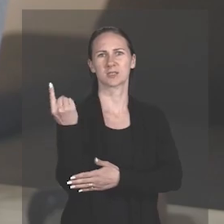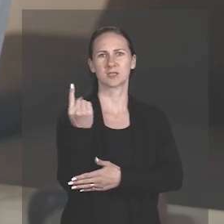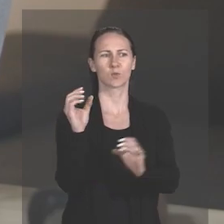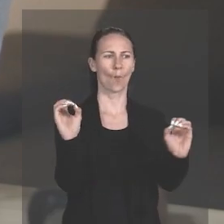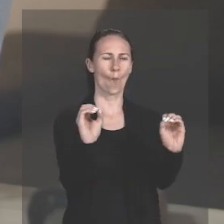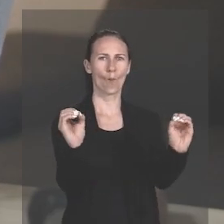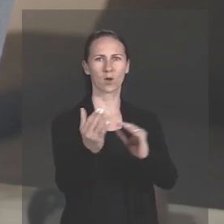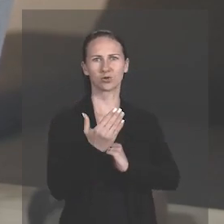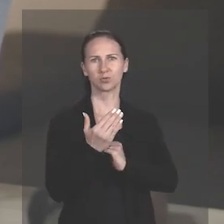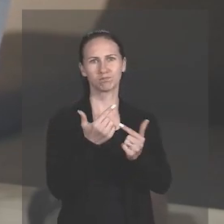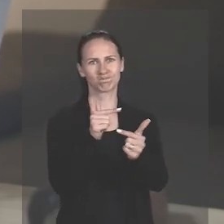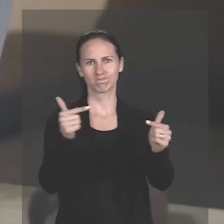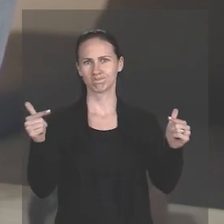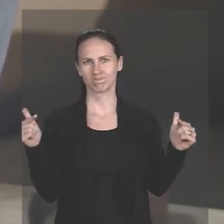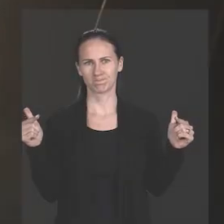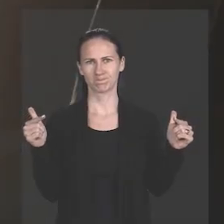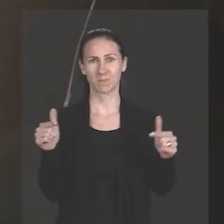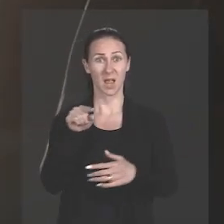ocorreu de forma isolada.